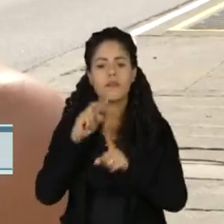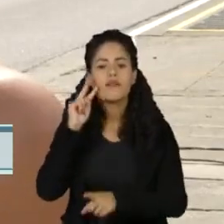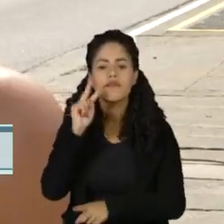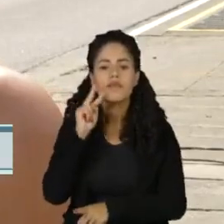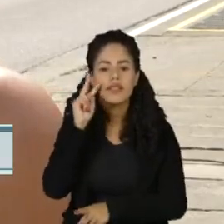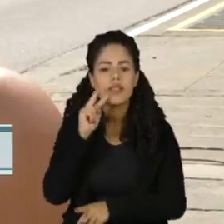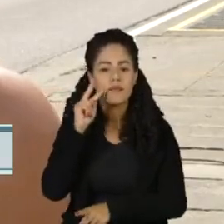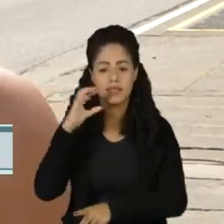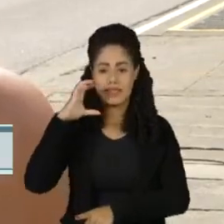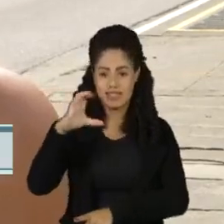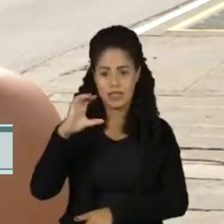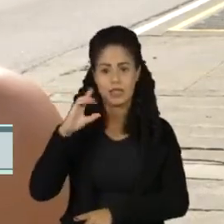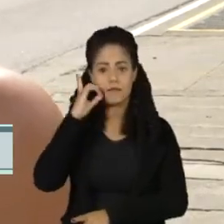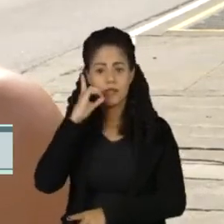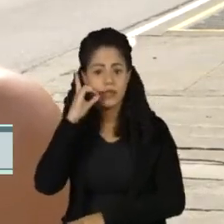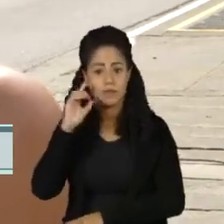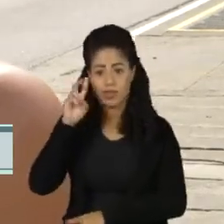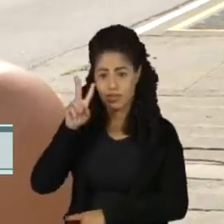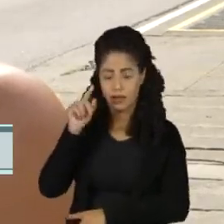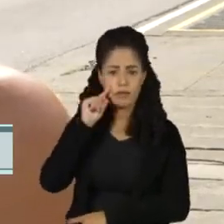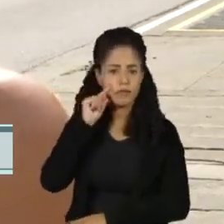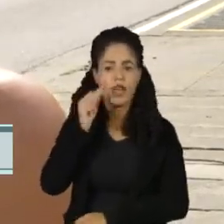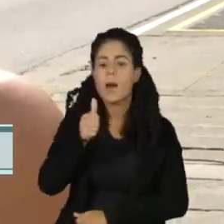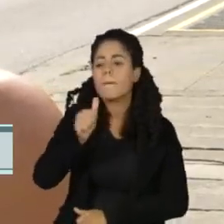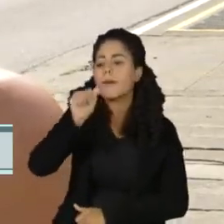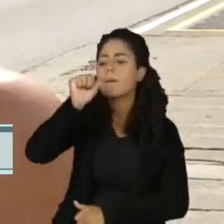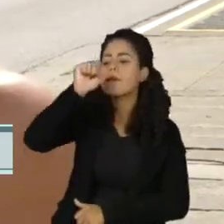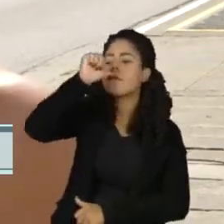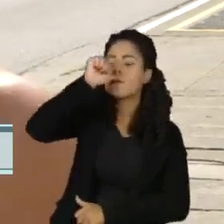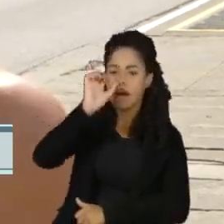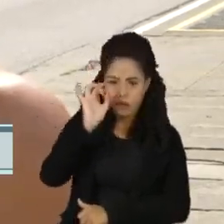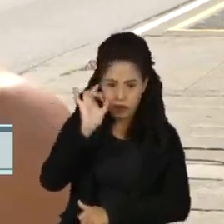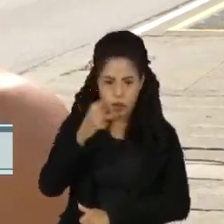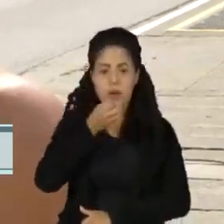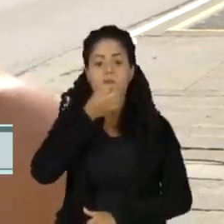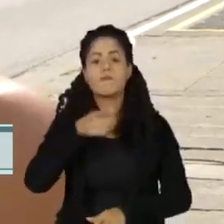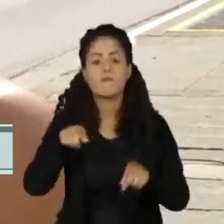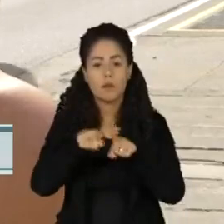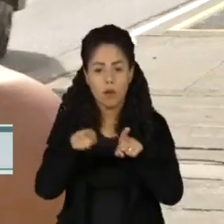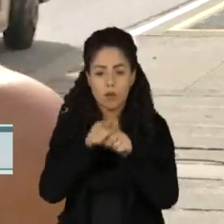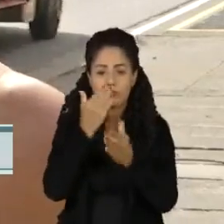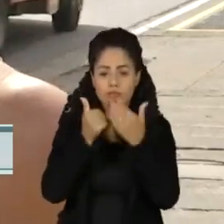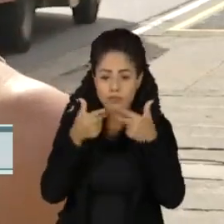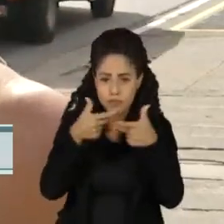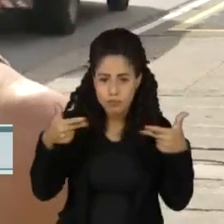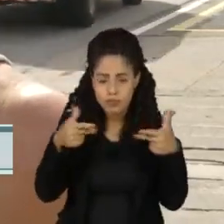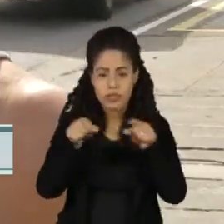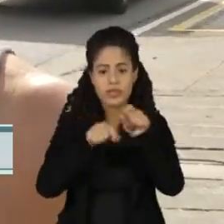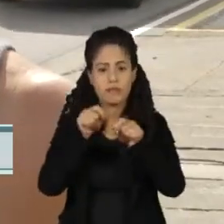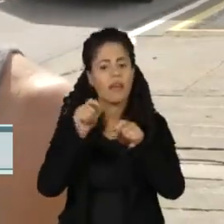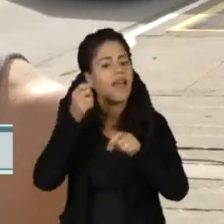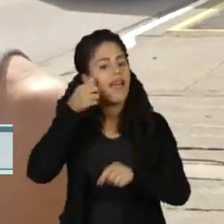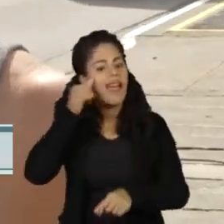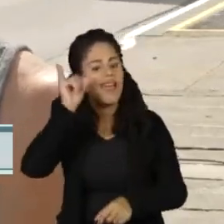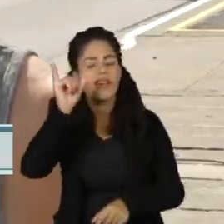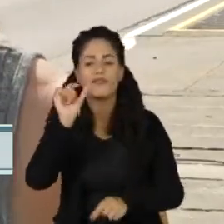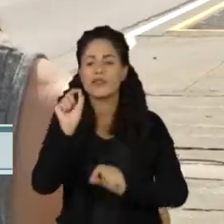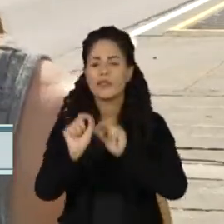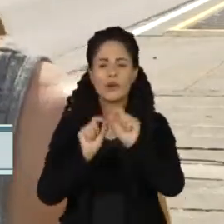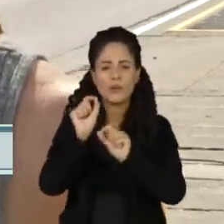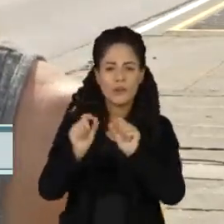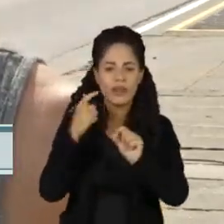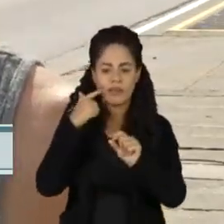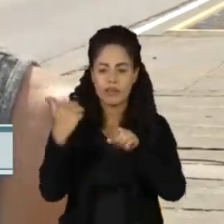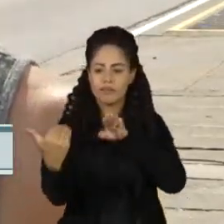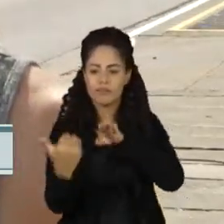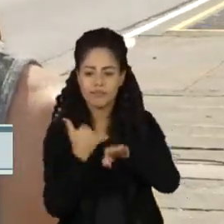C, vitamina D e vitamina B, não é suplementação, são alimentos, evitar se deslocar em vias